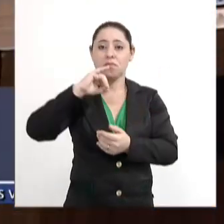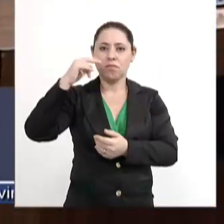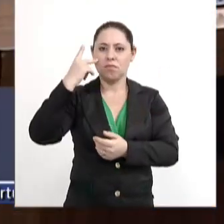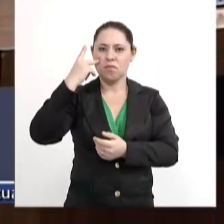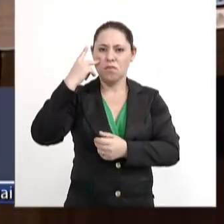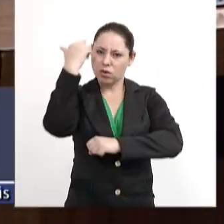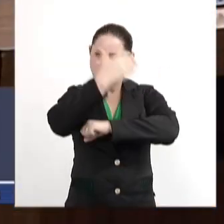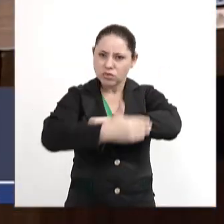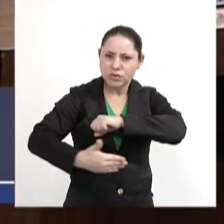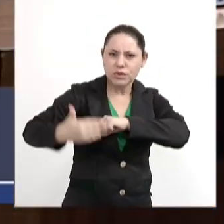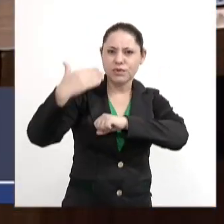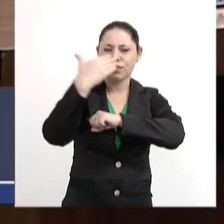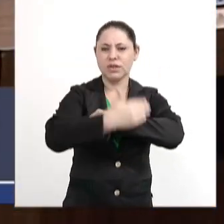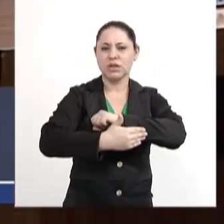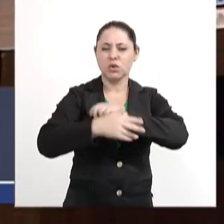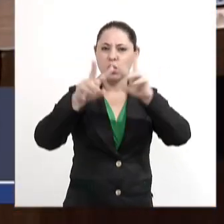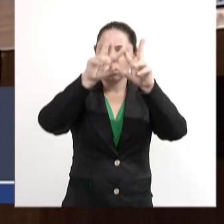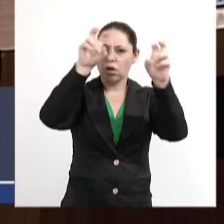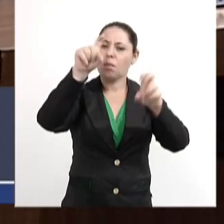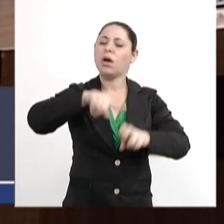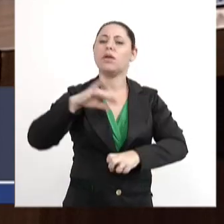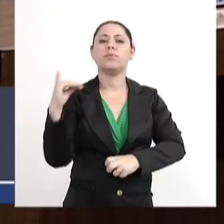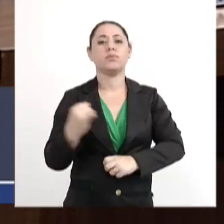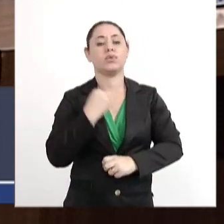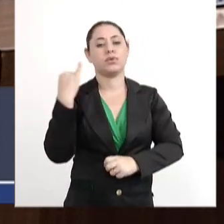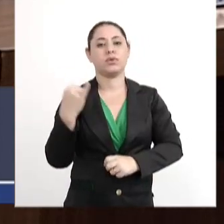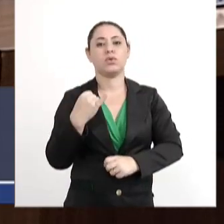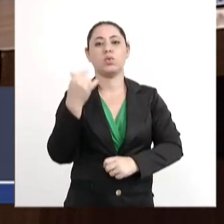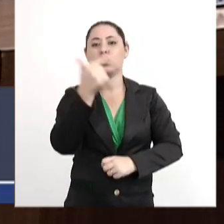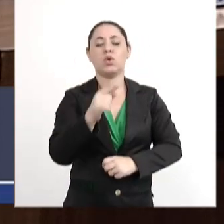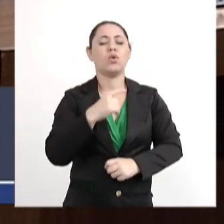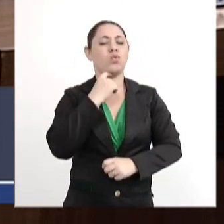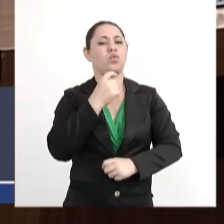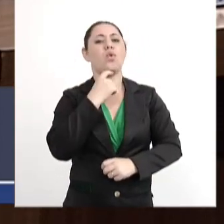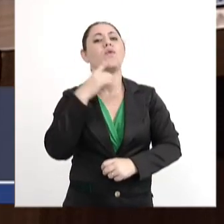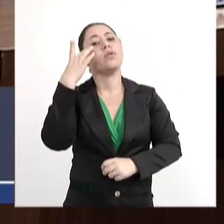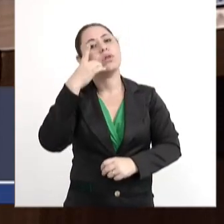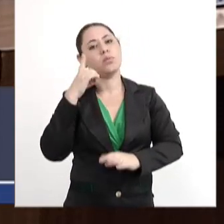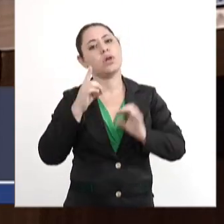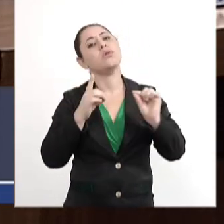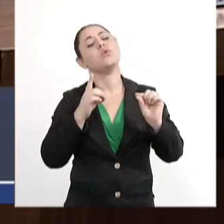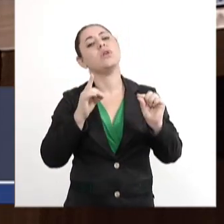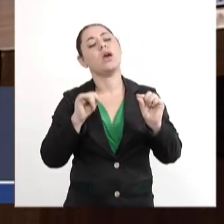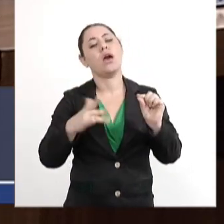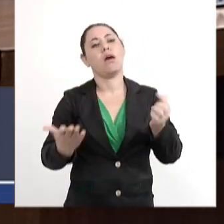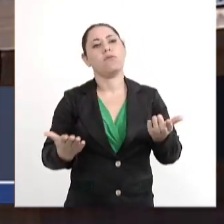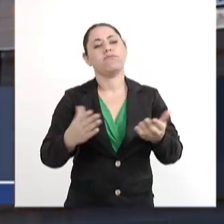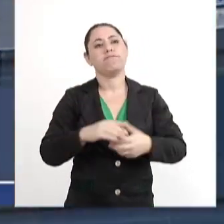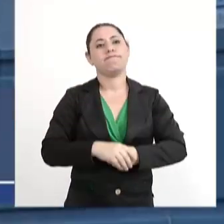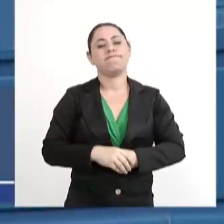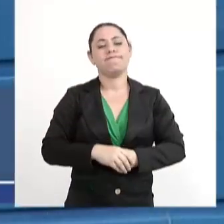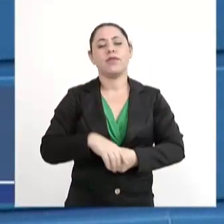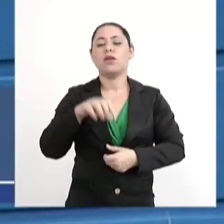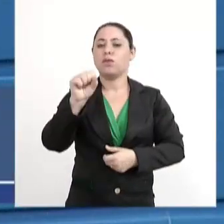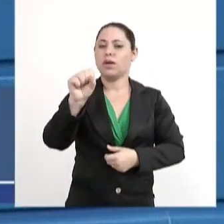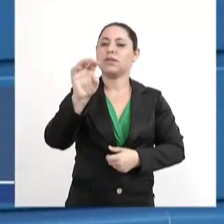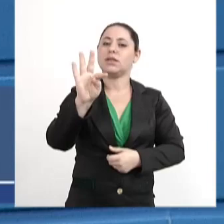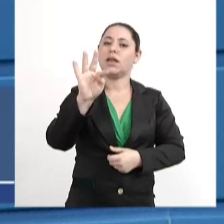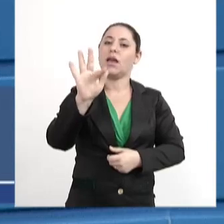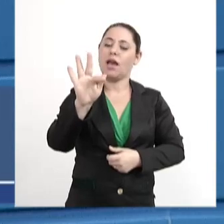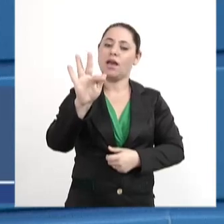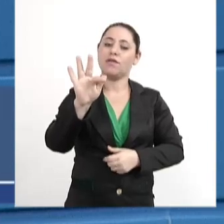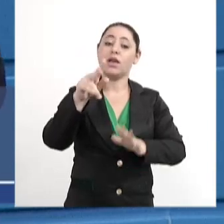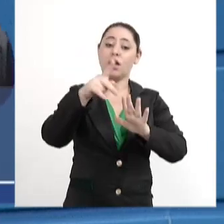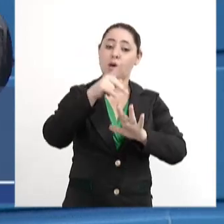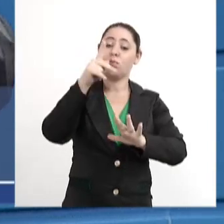veemente defesa de um assunto que é muito importante. Não tenho dúvida, deputado, que o STF vai decidir de que